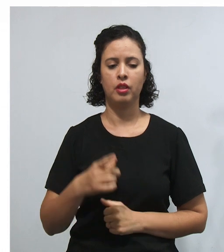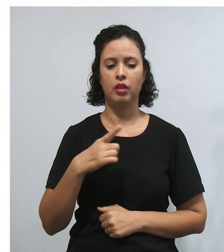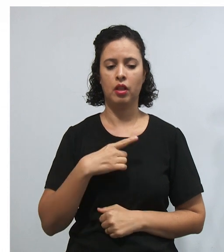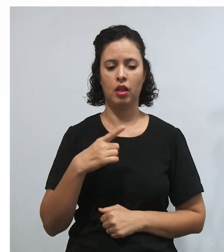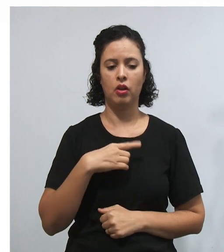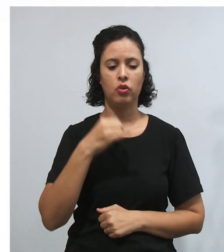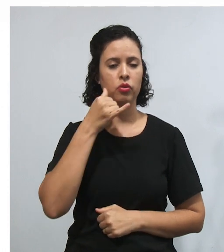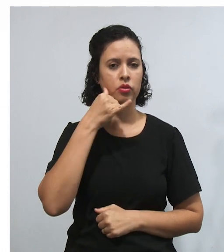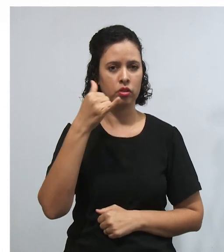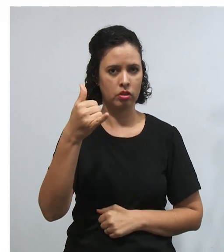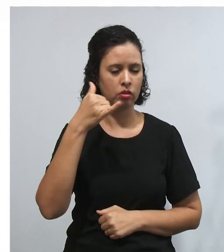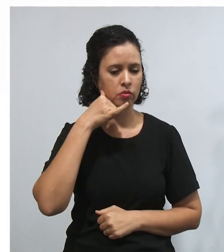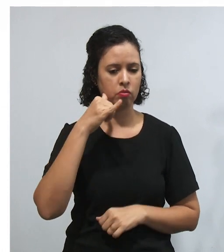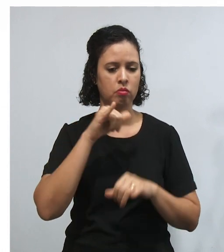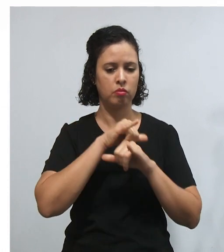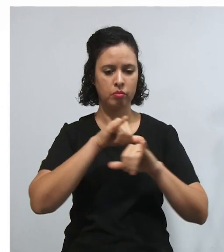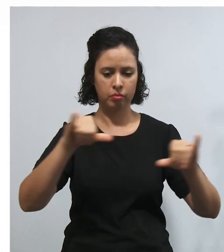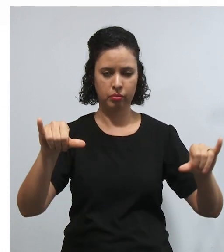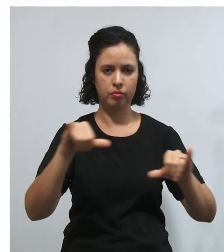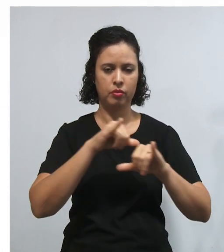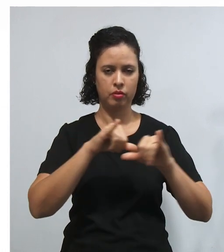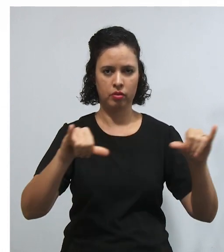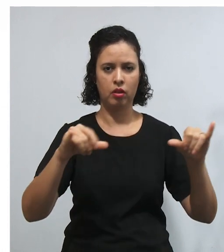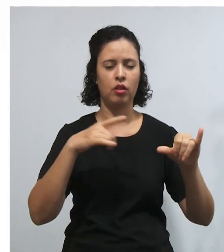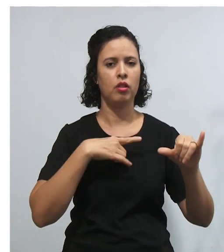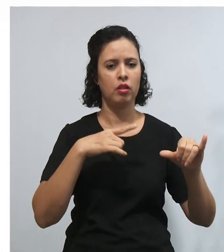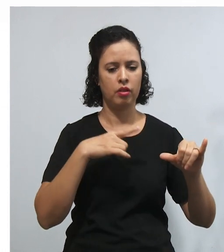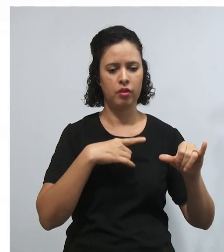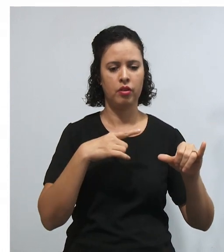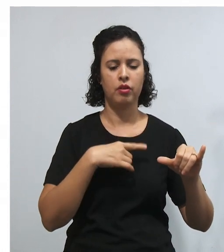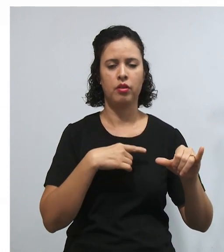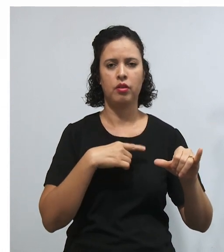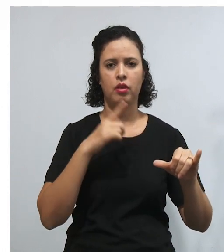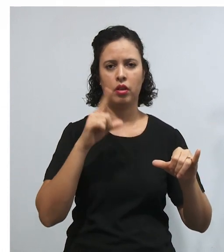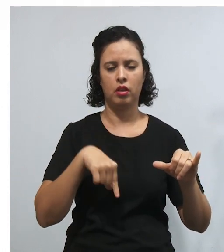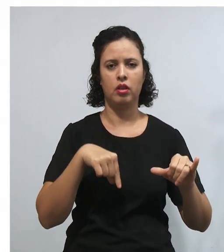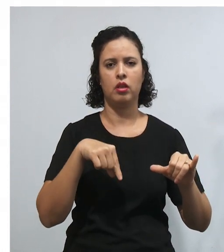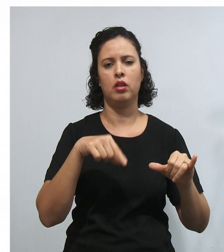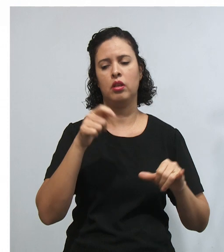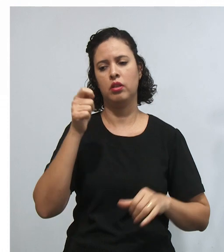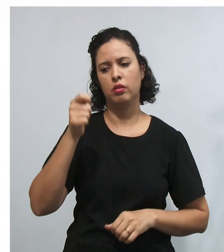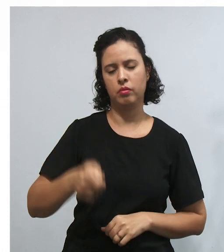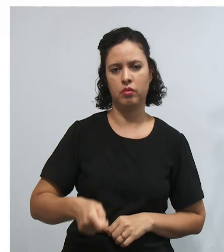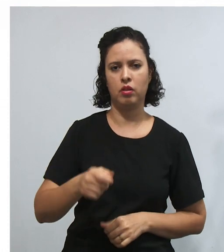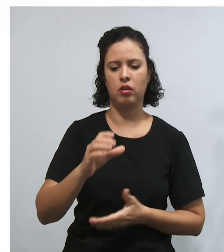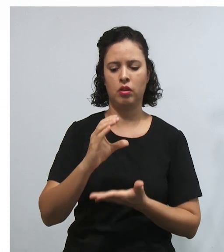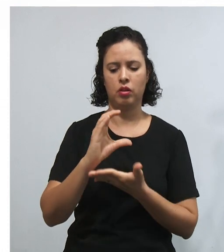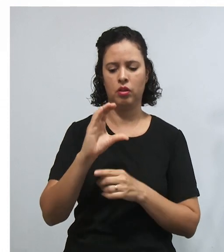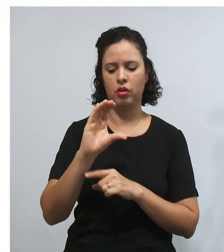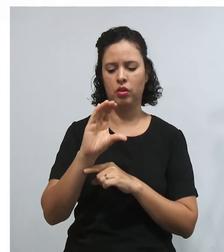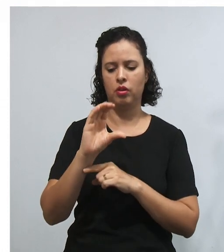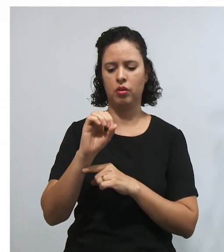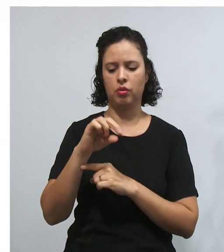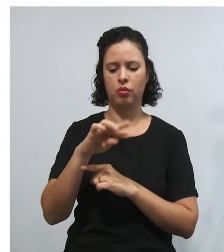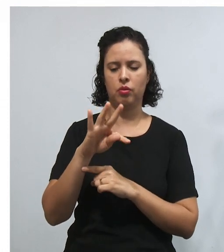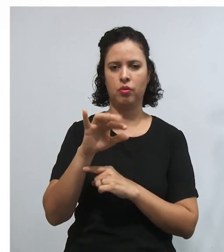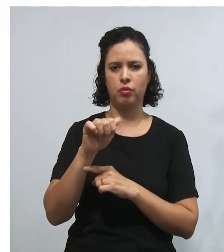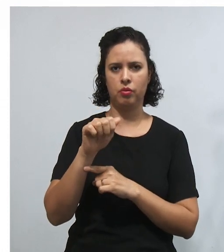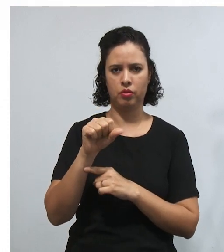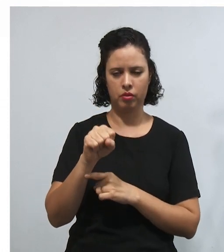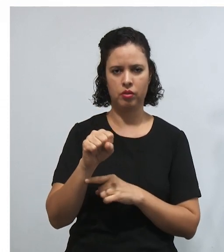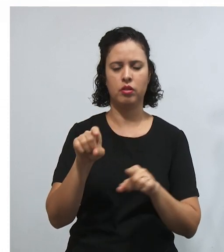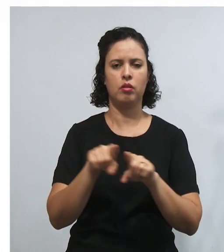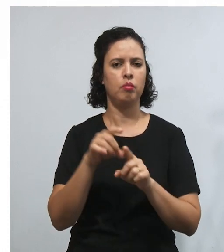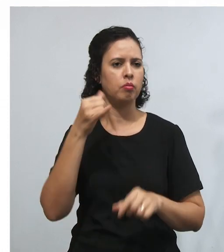né? Que são instrumentos também, você tem disque denúncia lá para o Tribunal de Contas, você tem disque denúncia para o Ministério Público, enfim, você